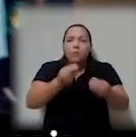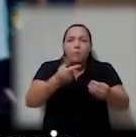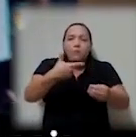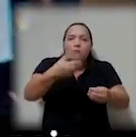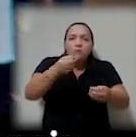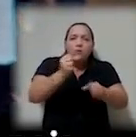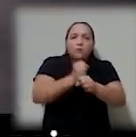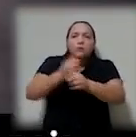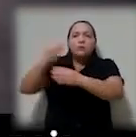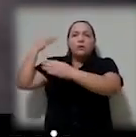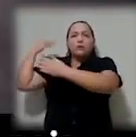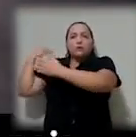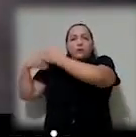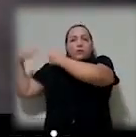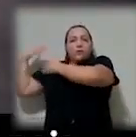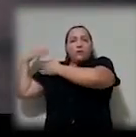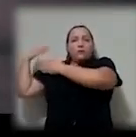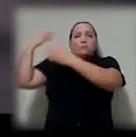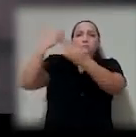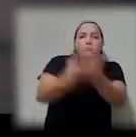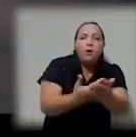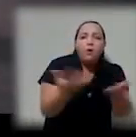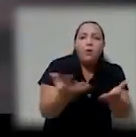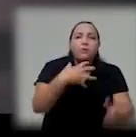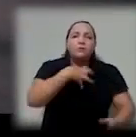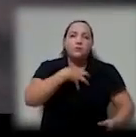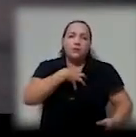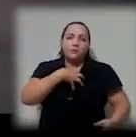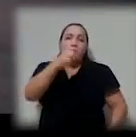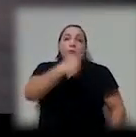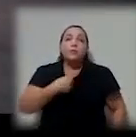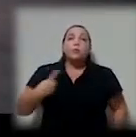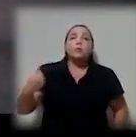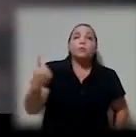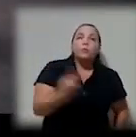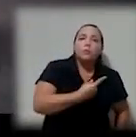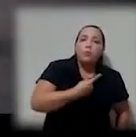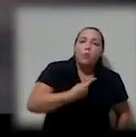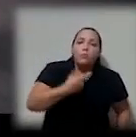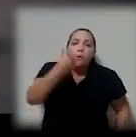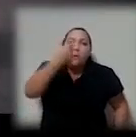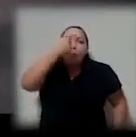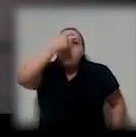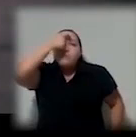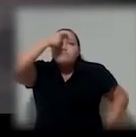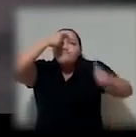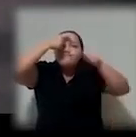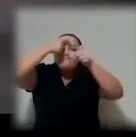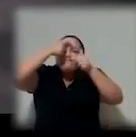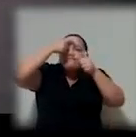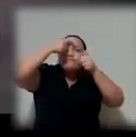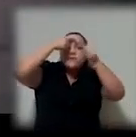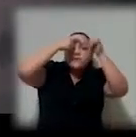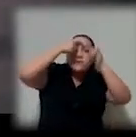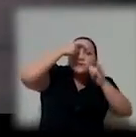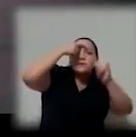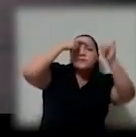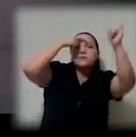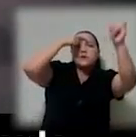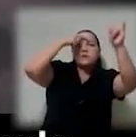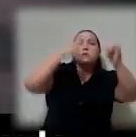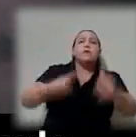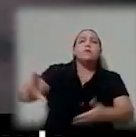sentidas quase 20 anos depois. E nós fomos criando uma consciência na esquerda da América